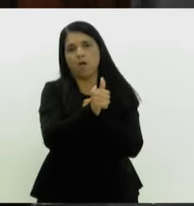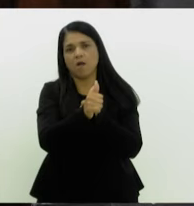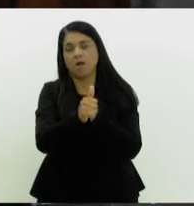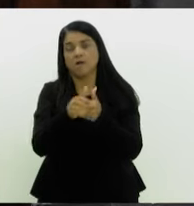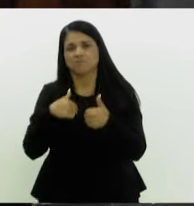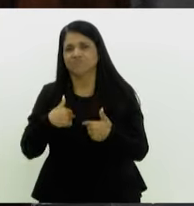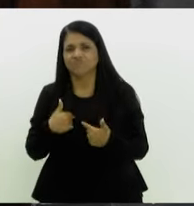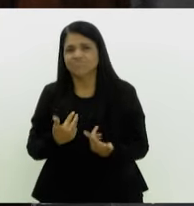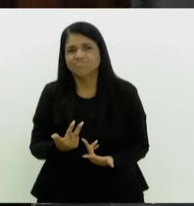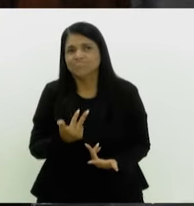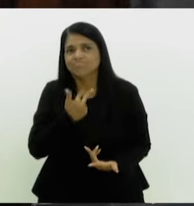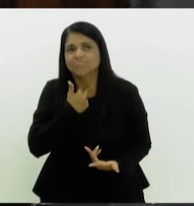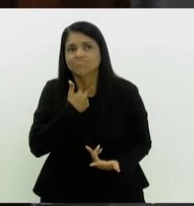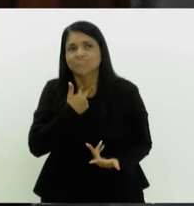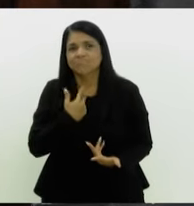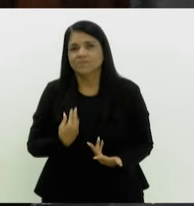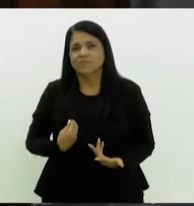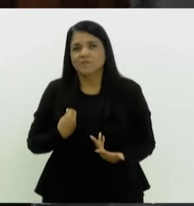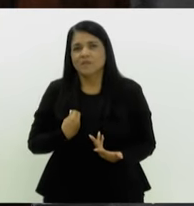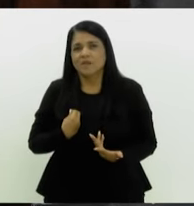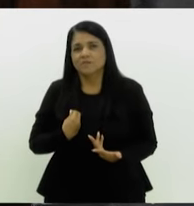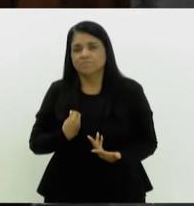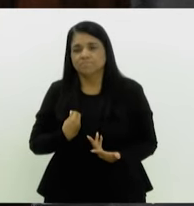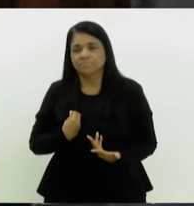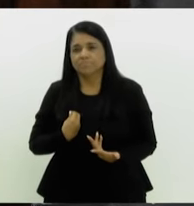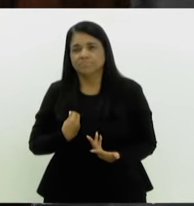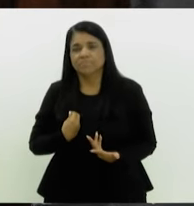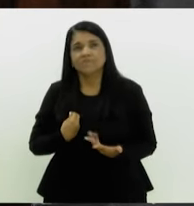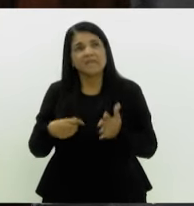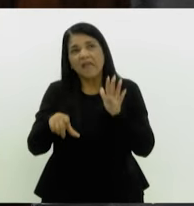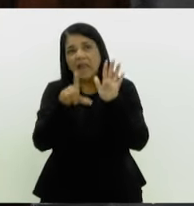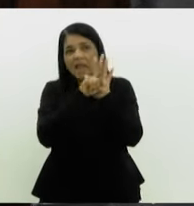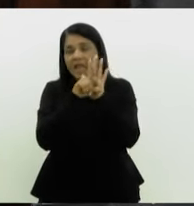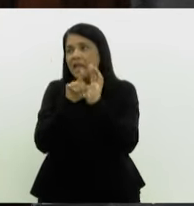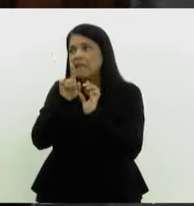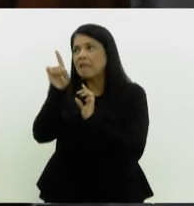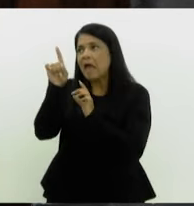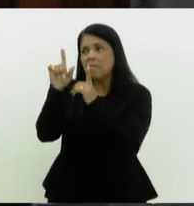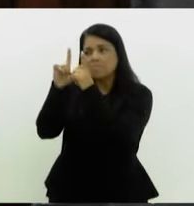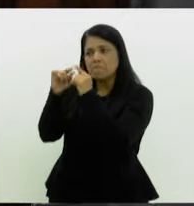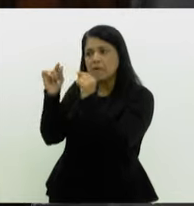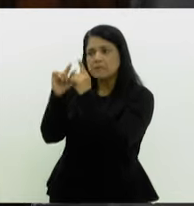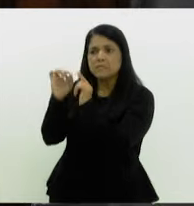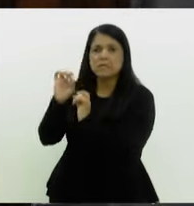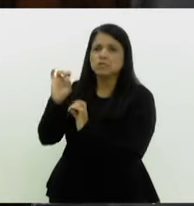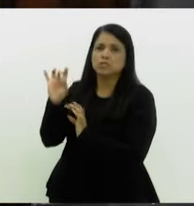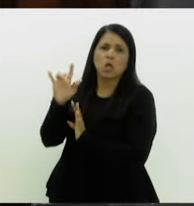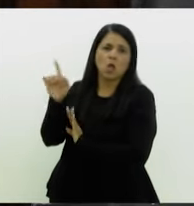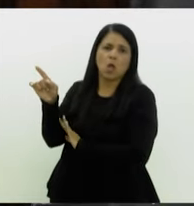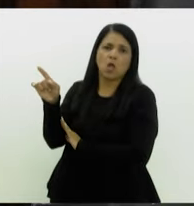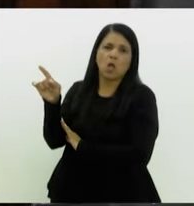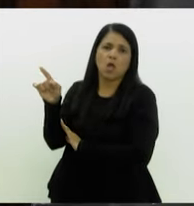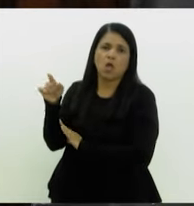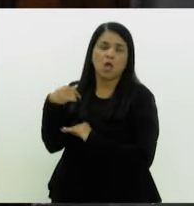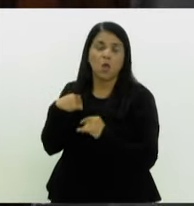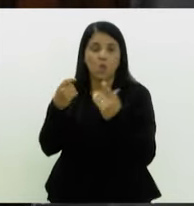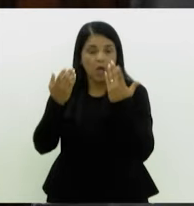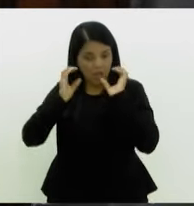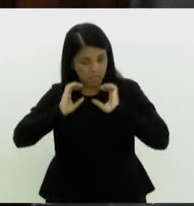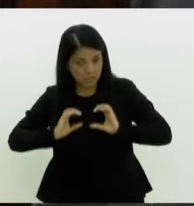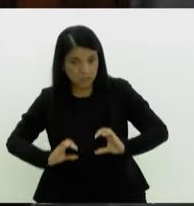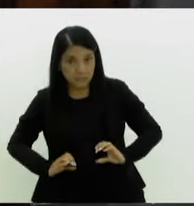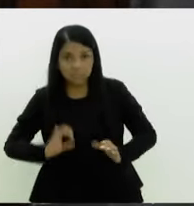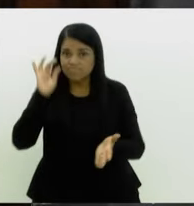bolha achando Mauro que a lei tem que ficar lá em Brasília ela tem que chegar na ponta o exercício de cidadania